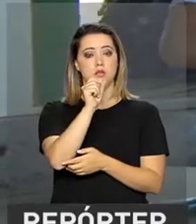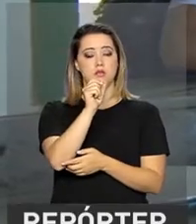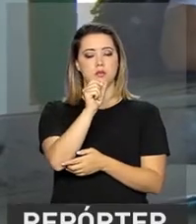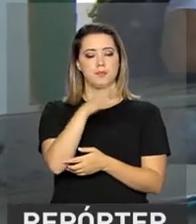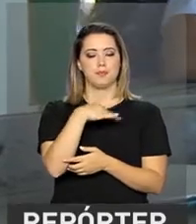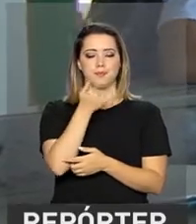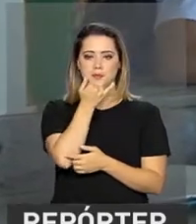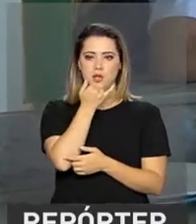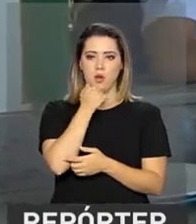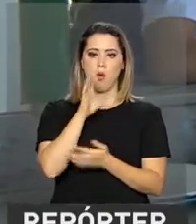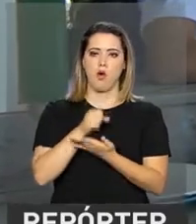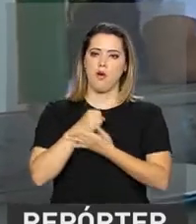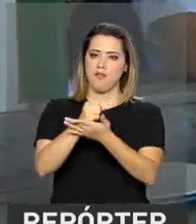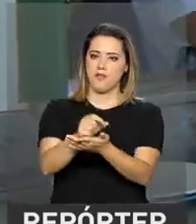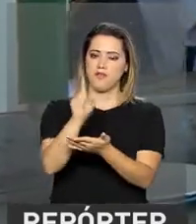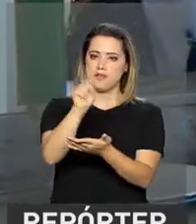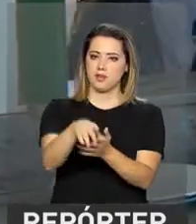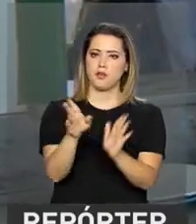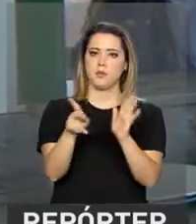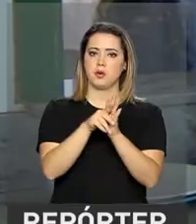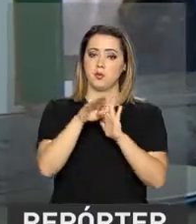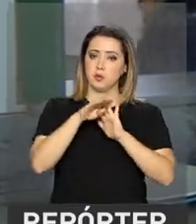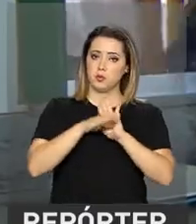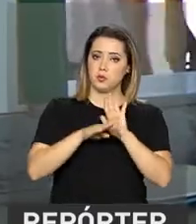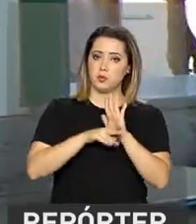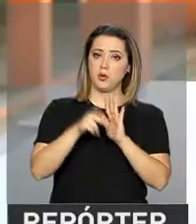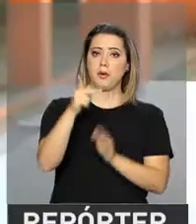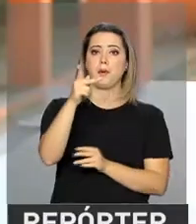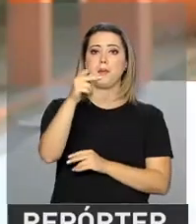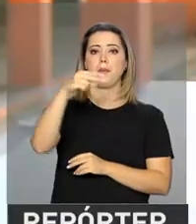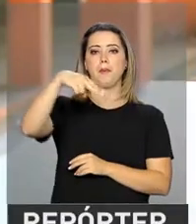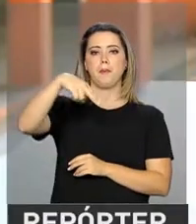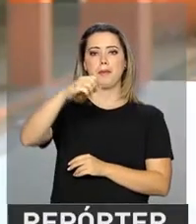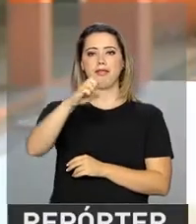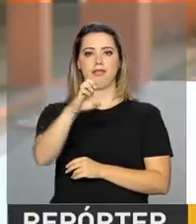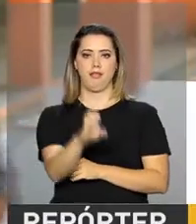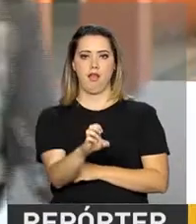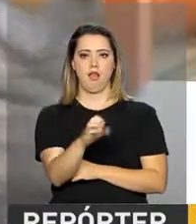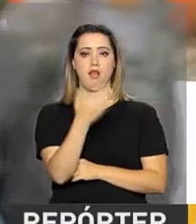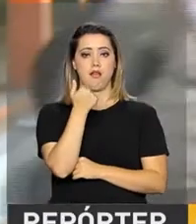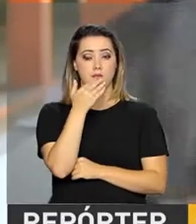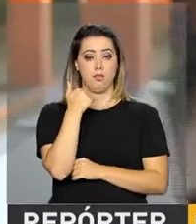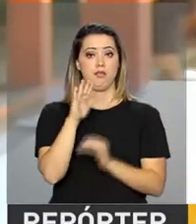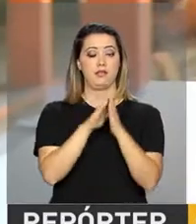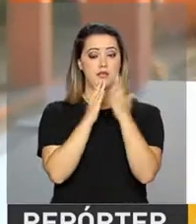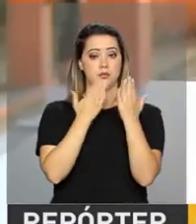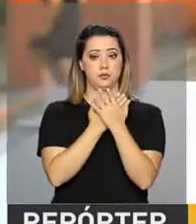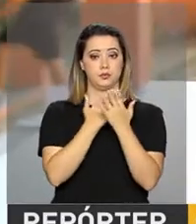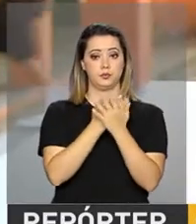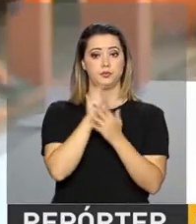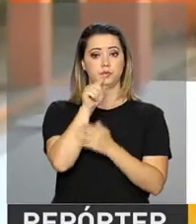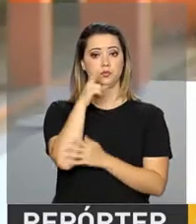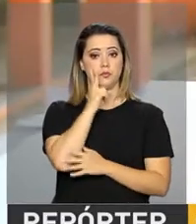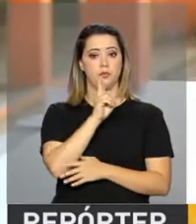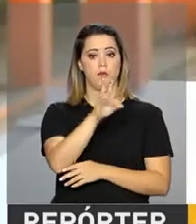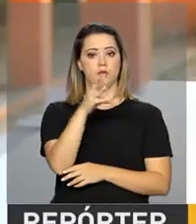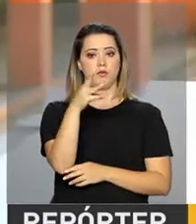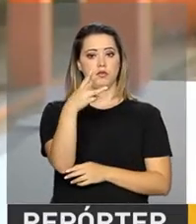Nacional de Alimentação Escolar do Governo Federal, o PNAE. O Programa Nacional de Alimentação Escolar prevê que pelo